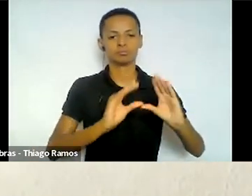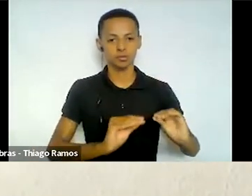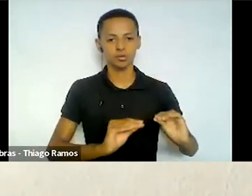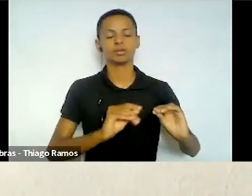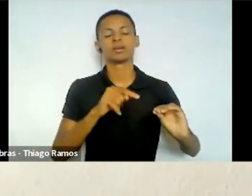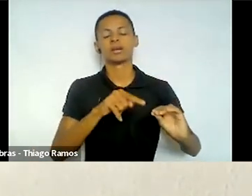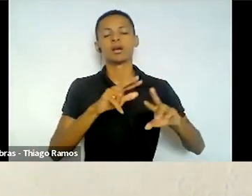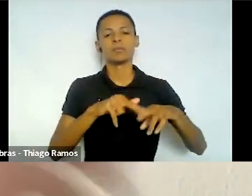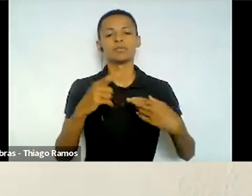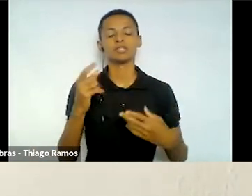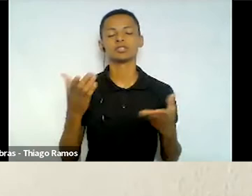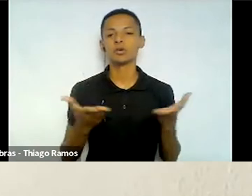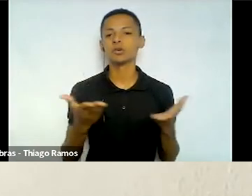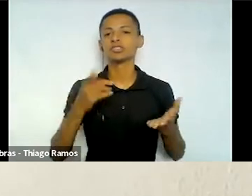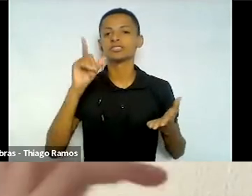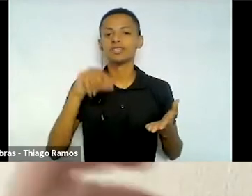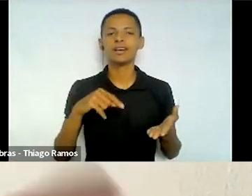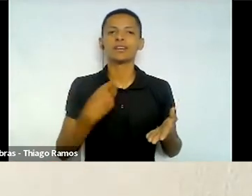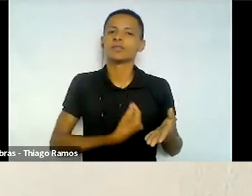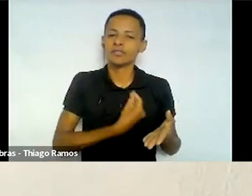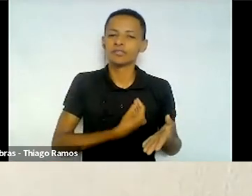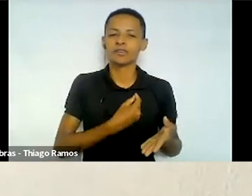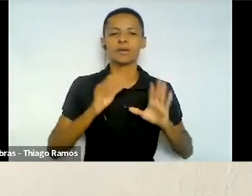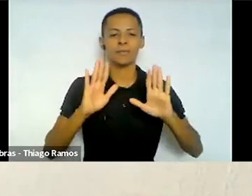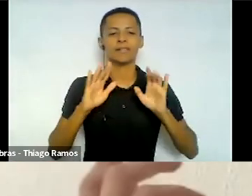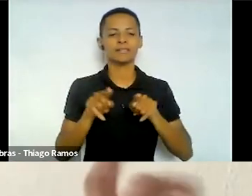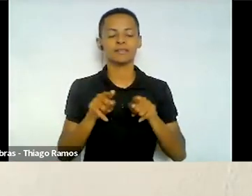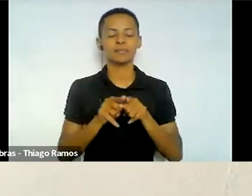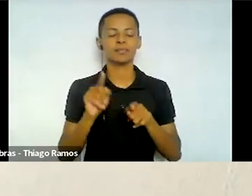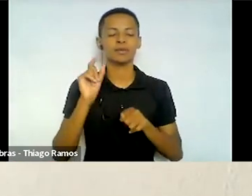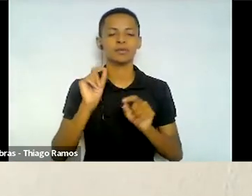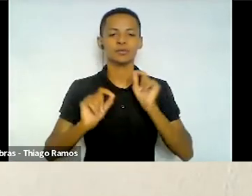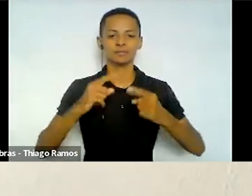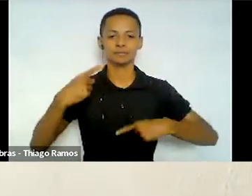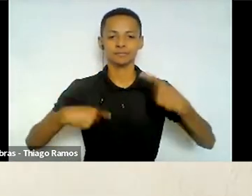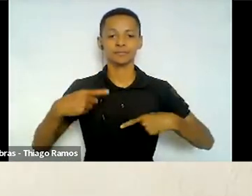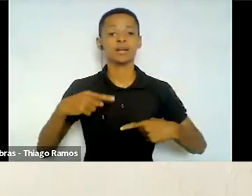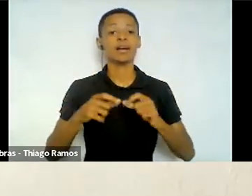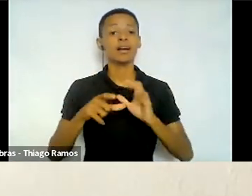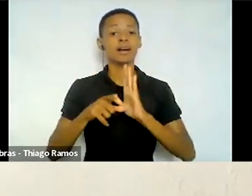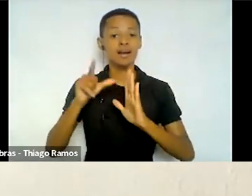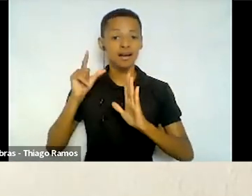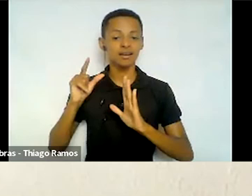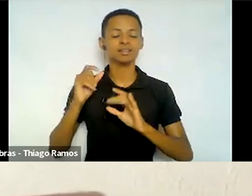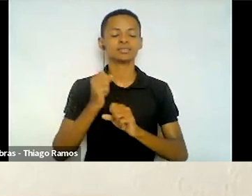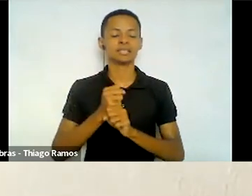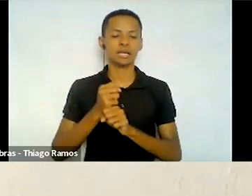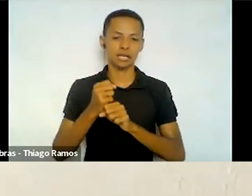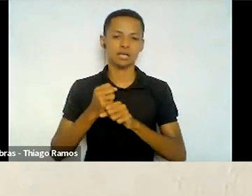gente está vivenciando, né? Mas colocar também que nos anos anteriores a gente também sofreu essa